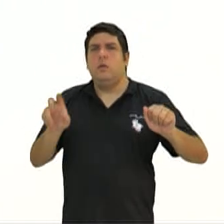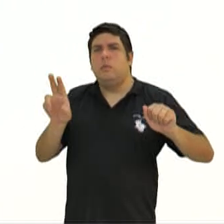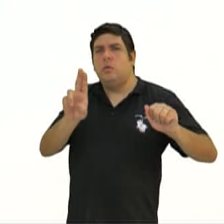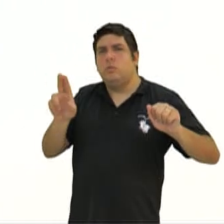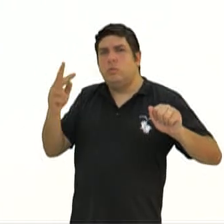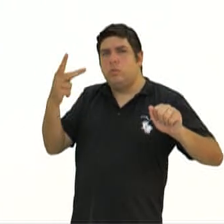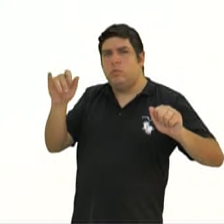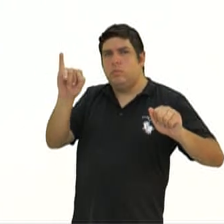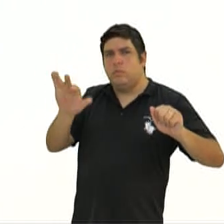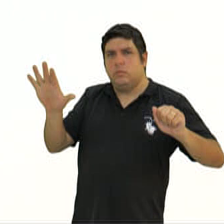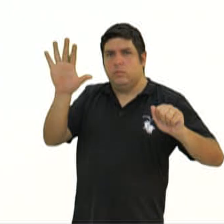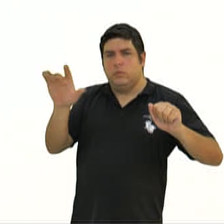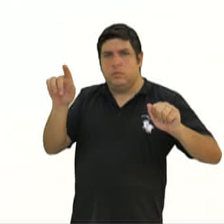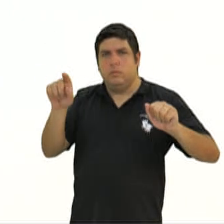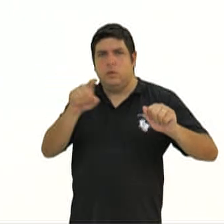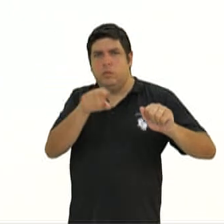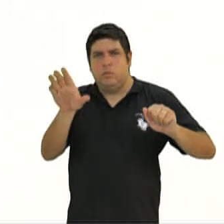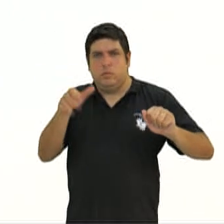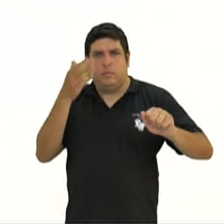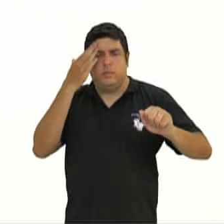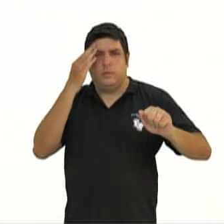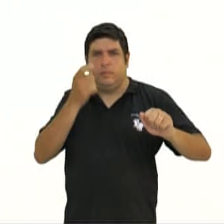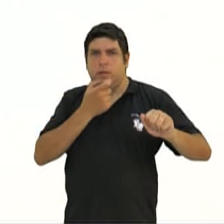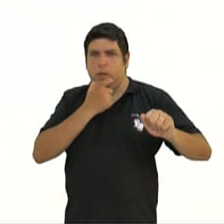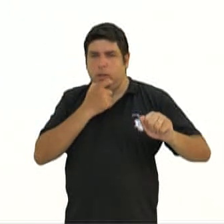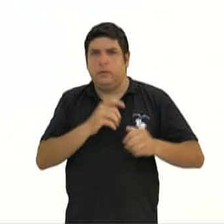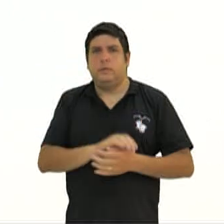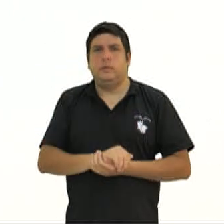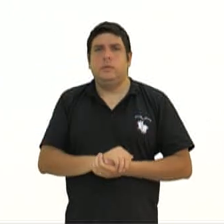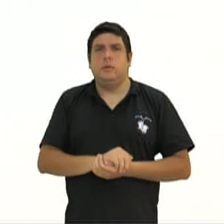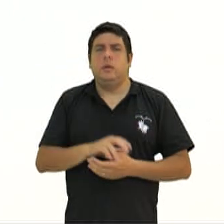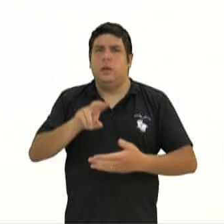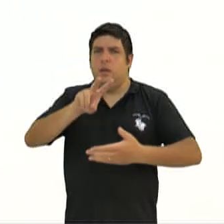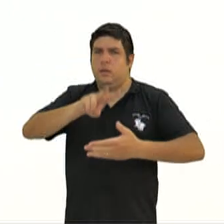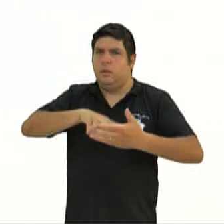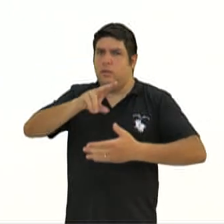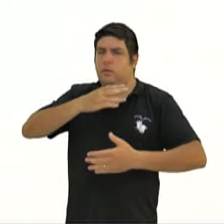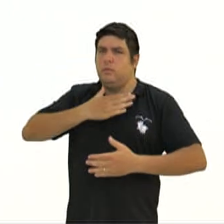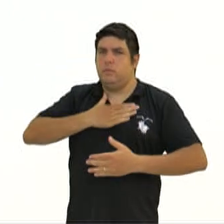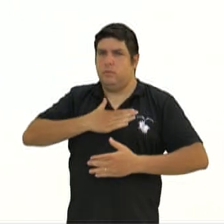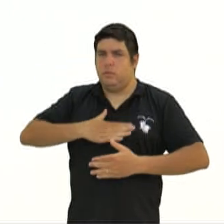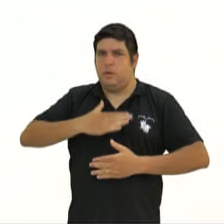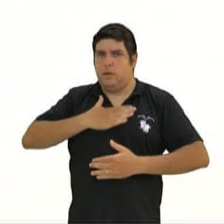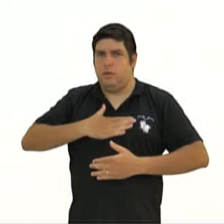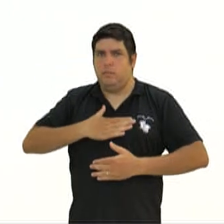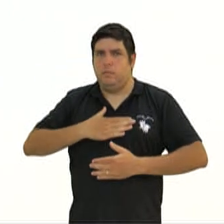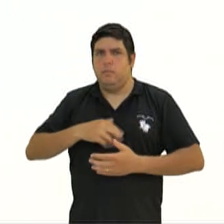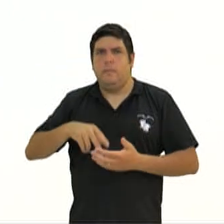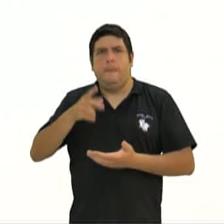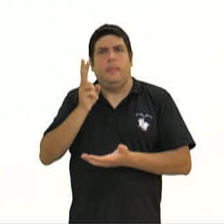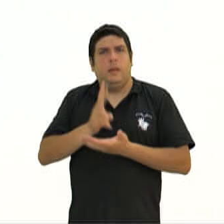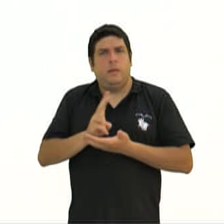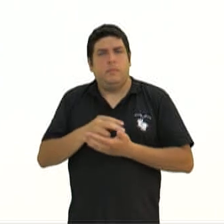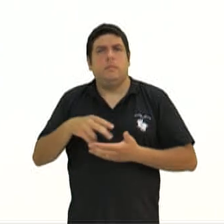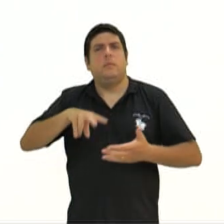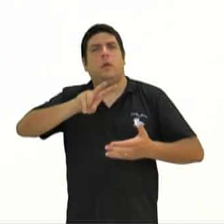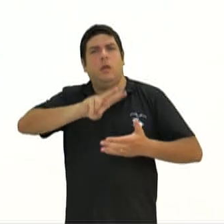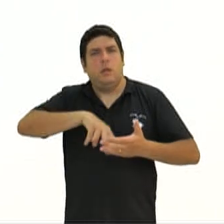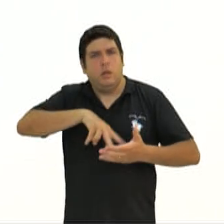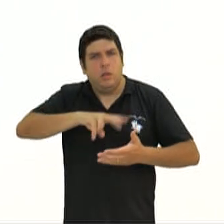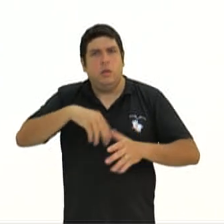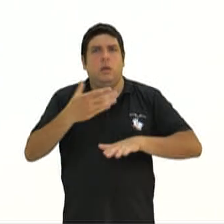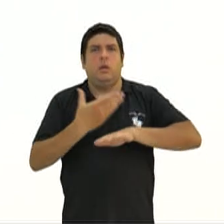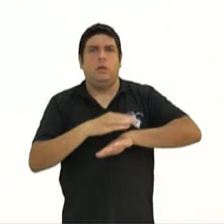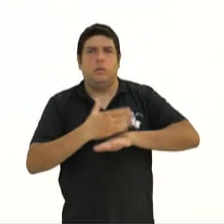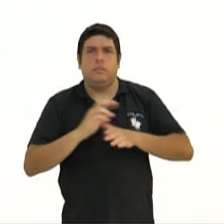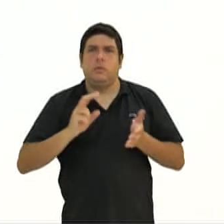da imagem, que vocês já sabem em inglês, tá ok? Leiam com calma aqui. Pessoal, ó, é aquele mesmo esquema, leitura, buscar vocabulário,